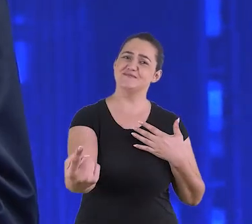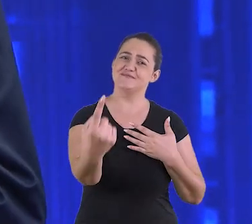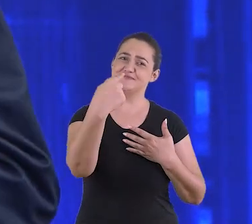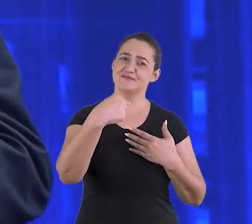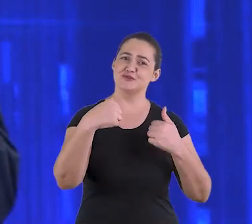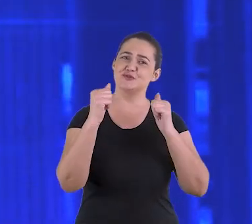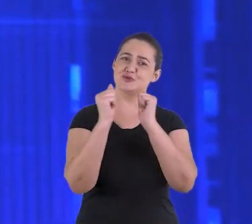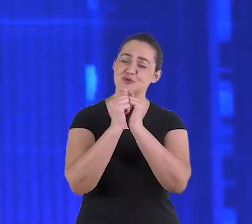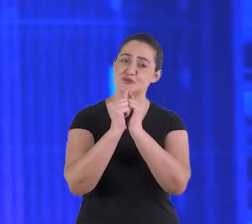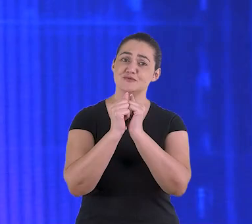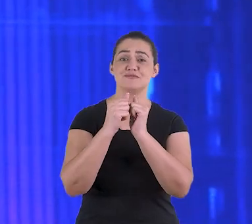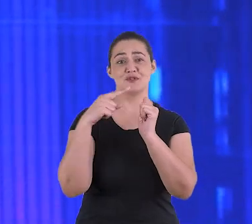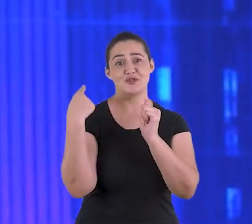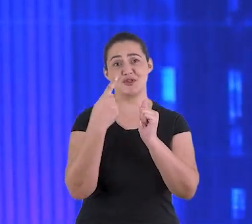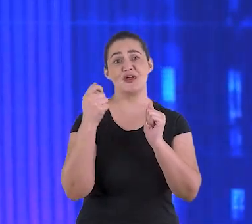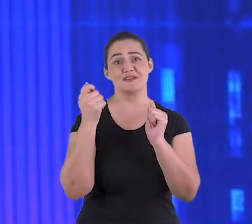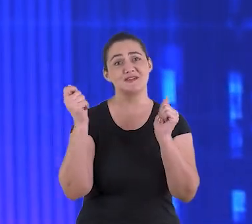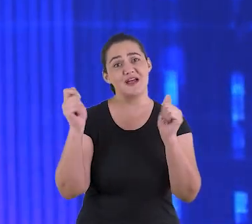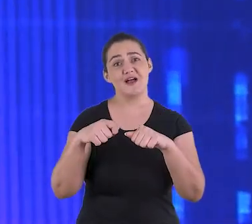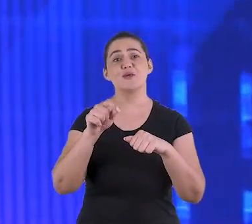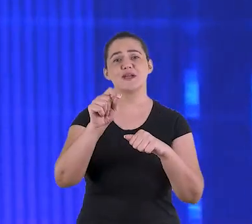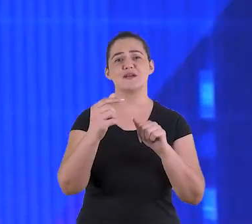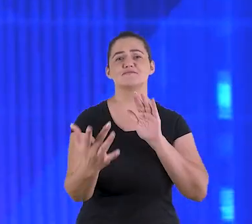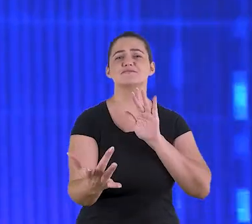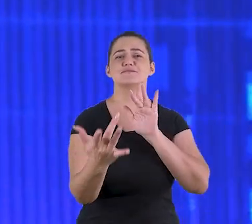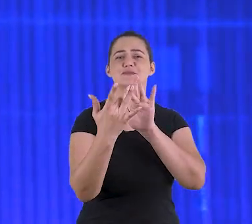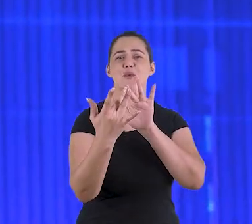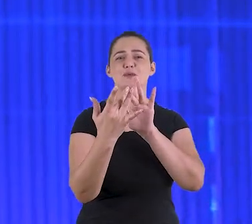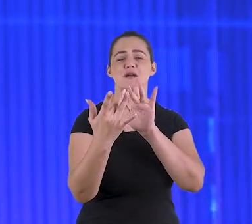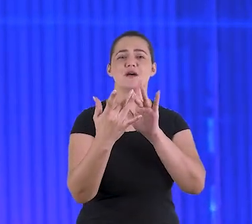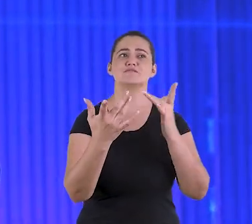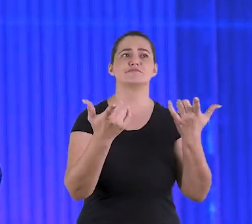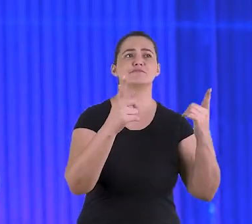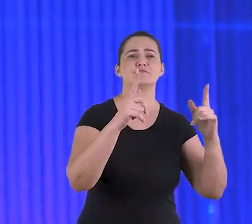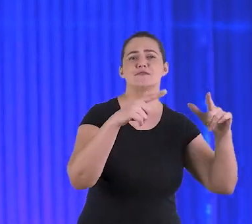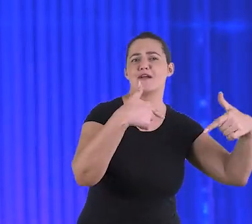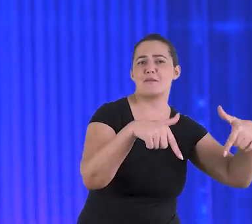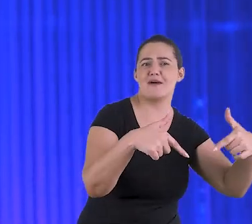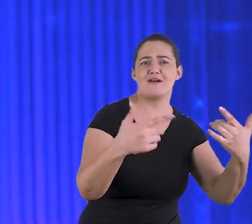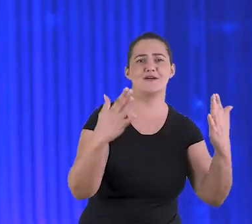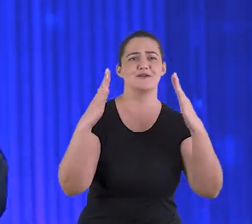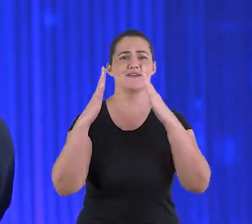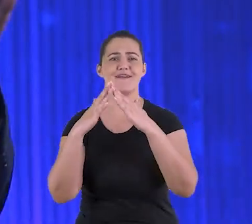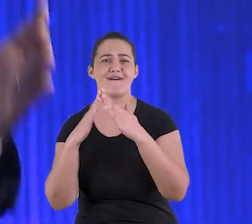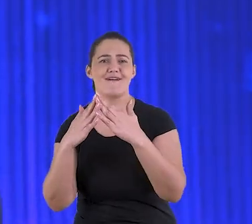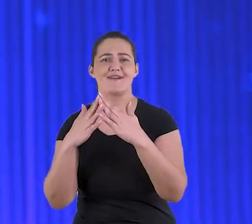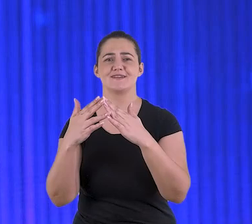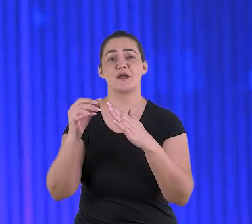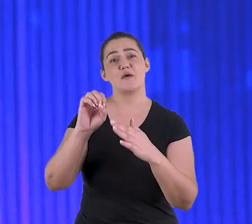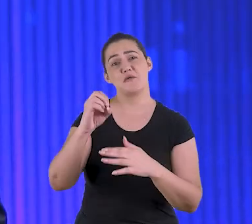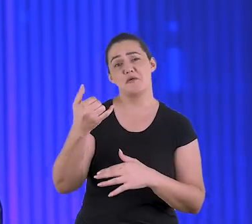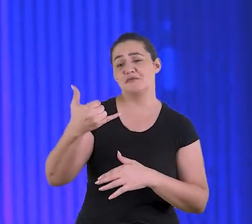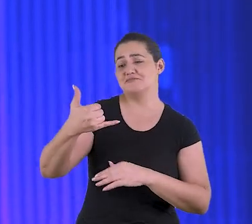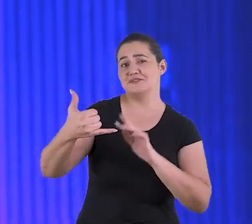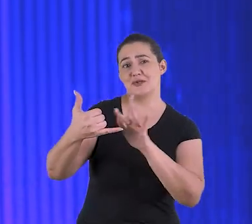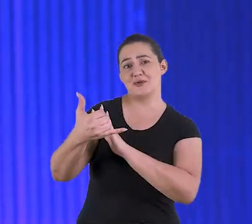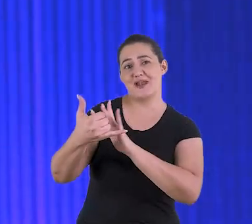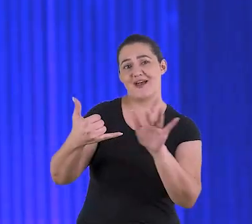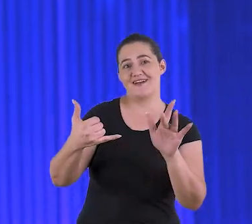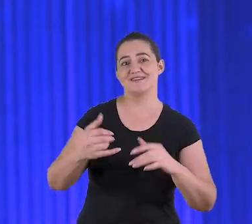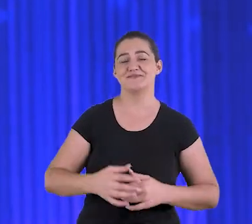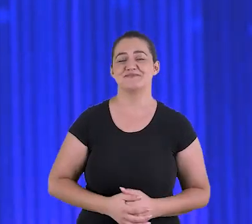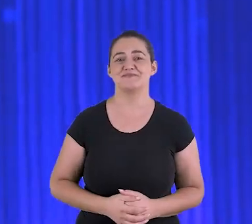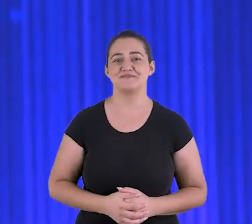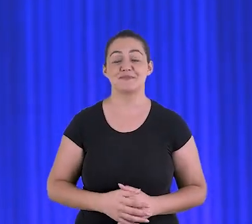você e entrar um pouquinho na sua casa, no seu trabalho, no seu celular, para juntos abrirmos a palavra do Senhor. O programa